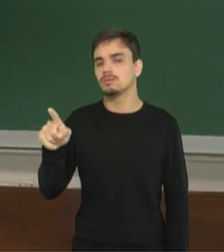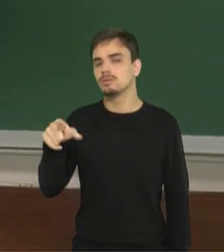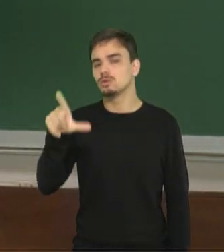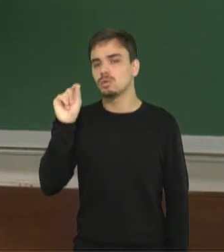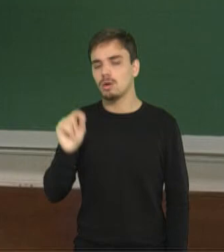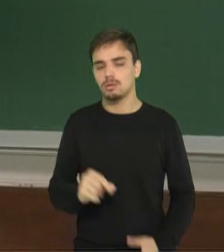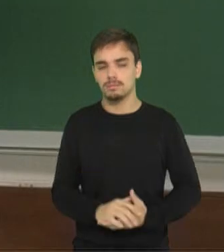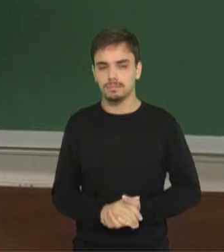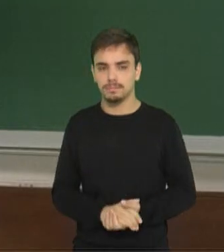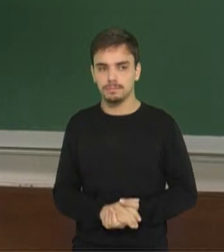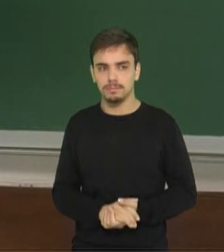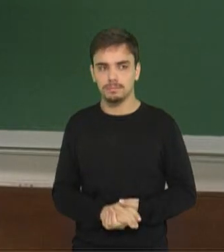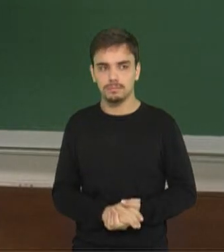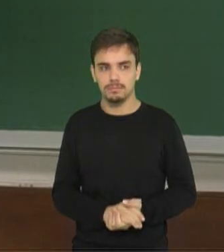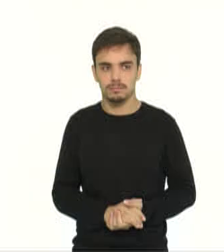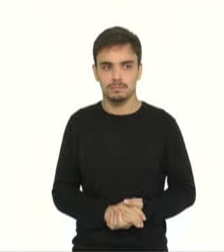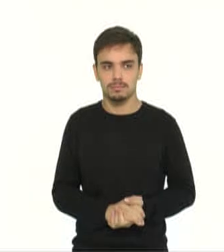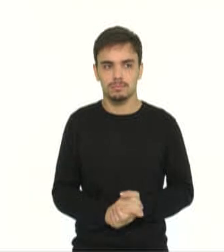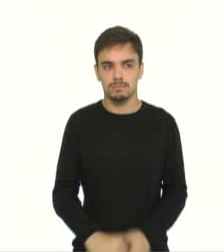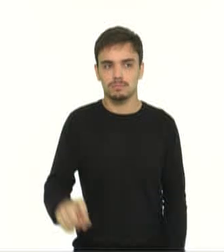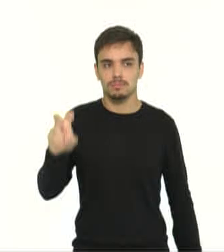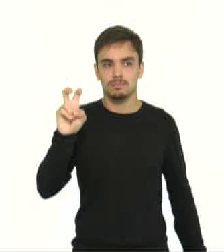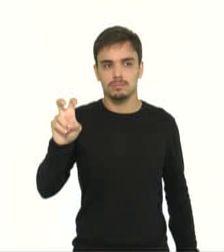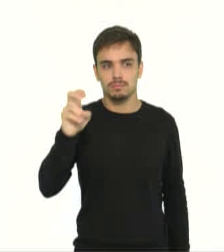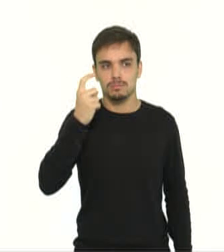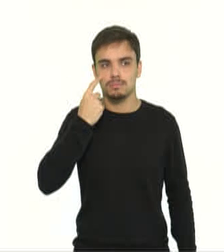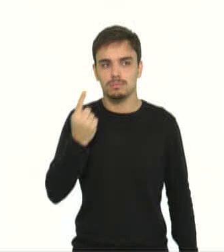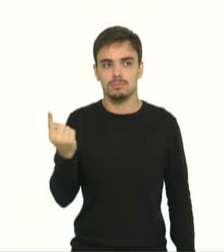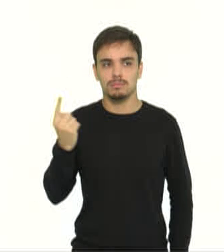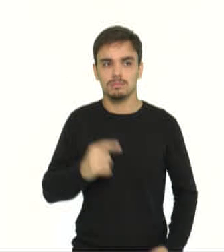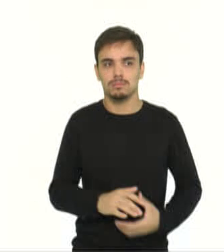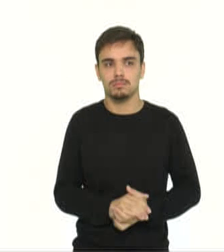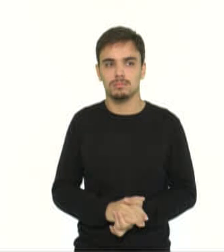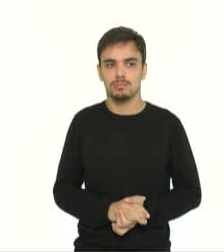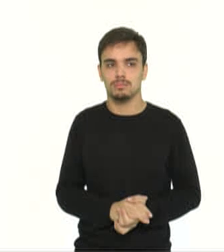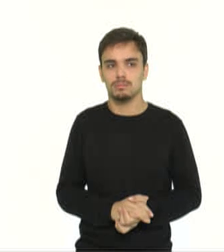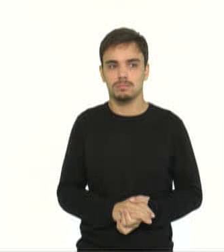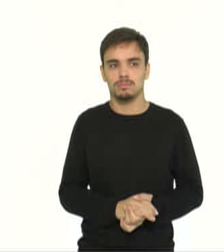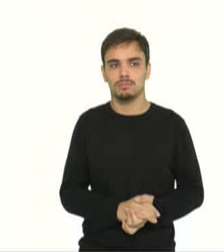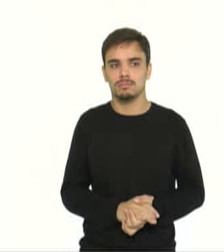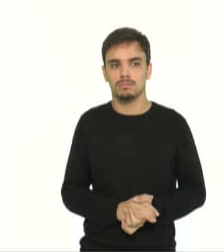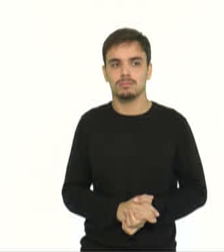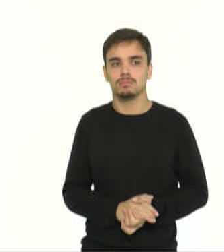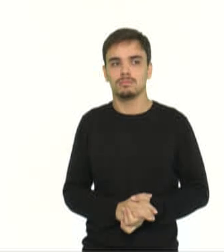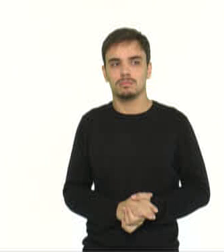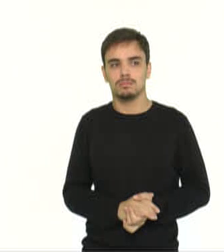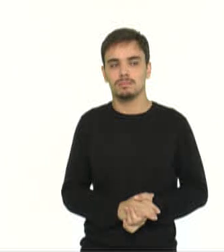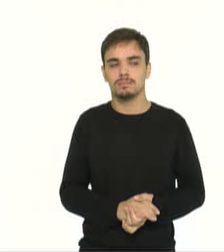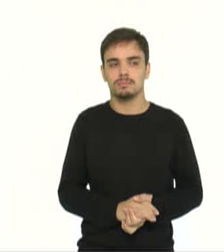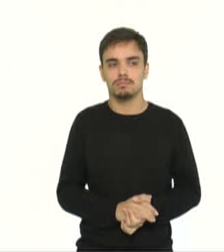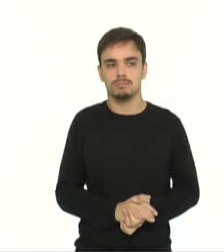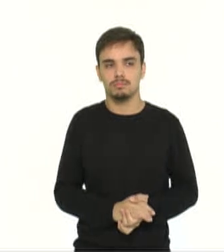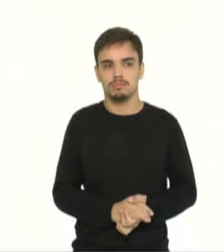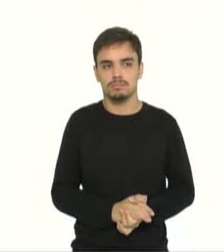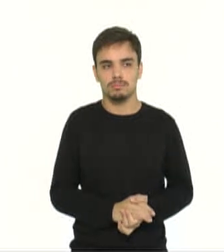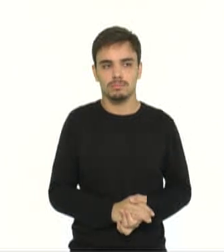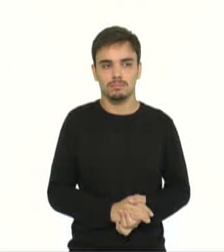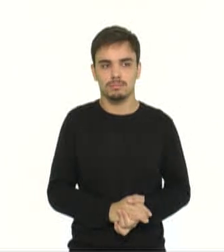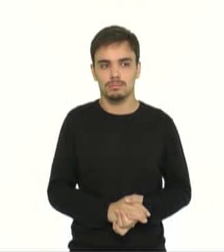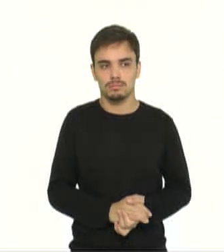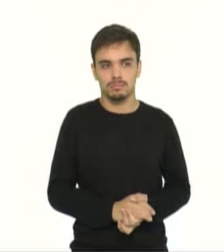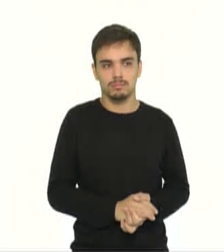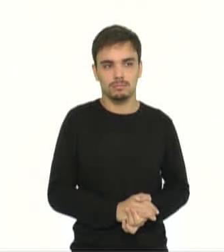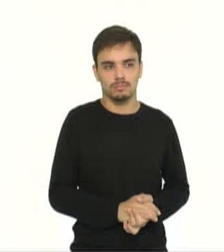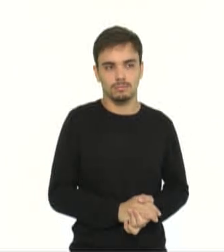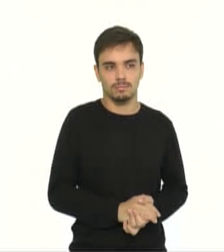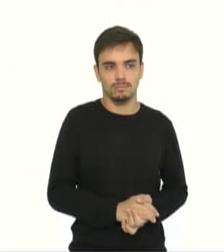D. E number 5, last but not least is equivalent in meaning to finally,